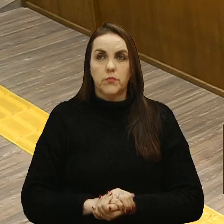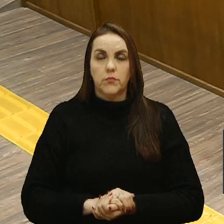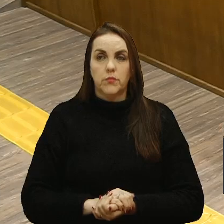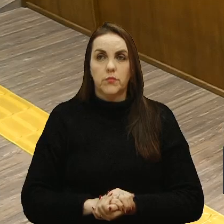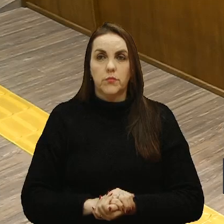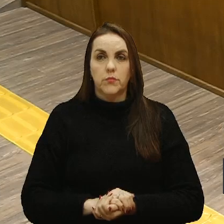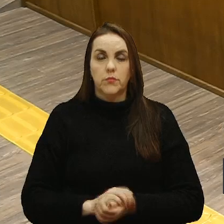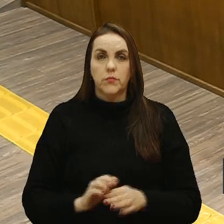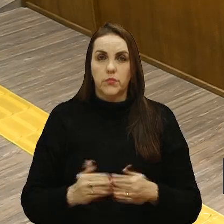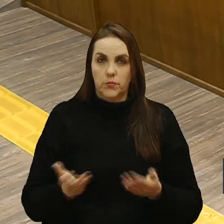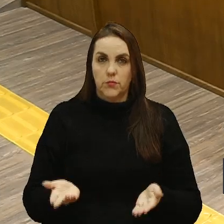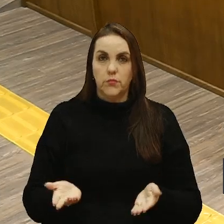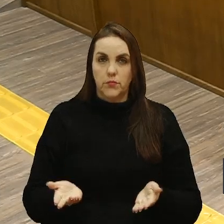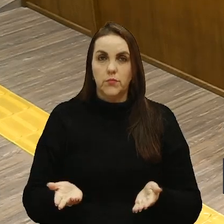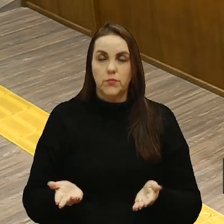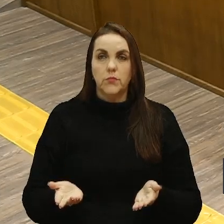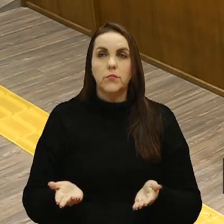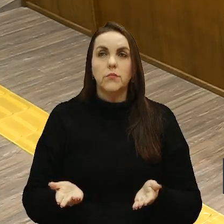Então,